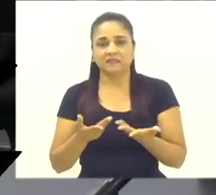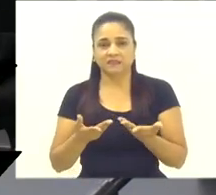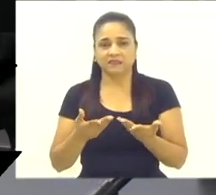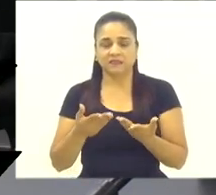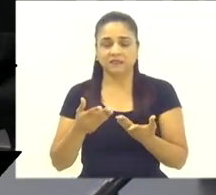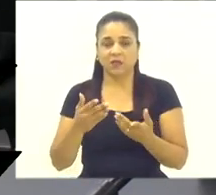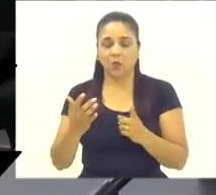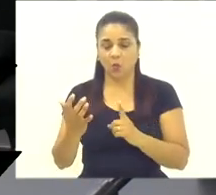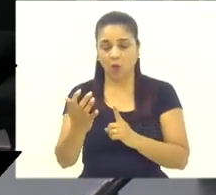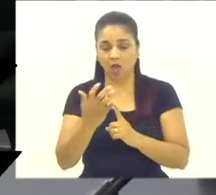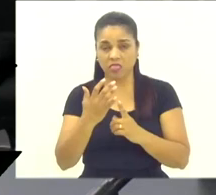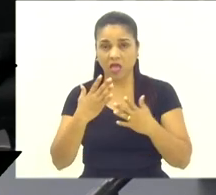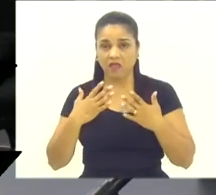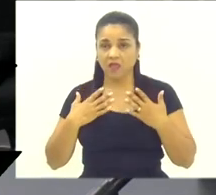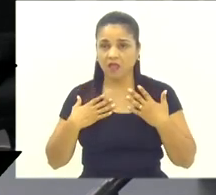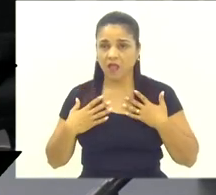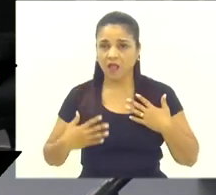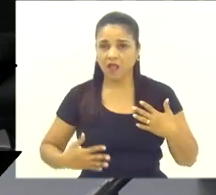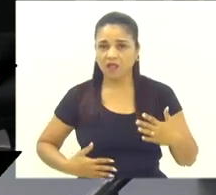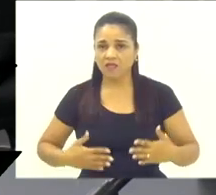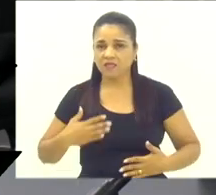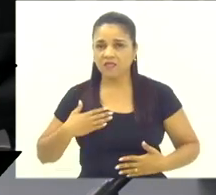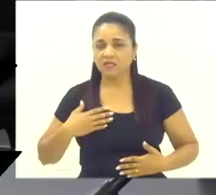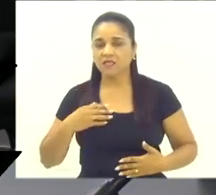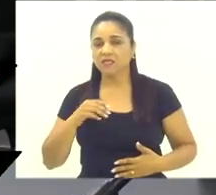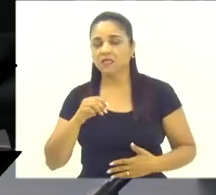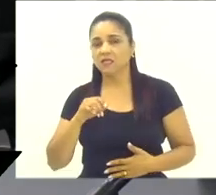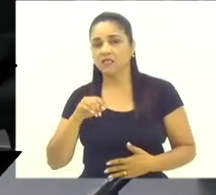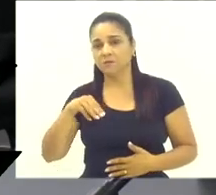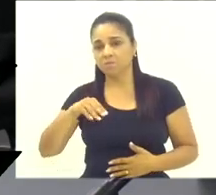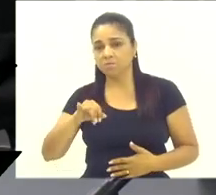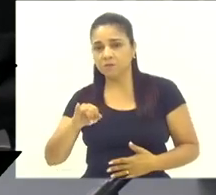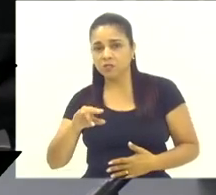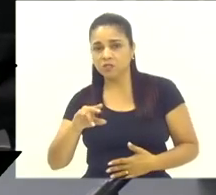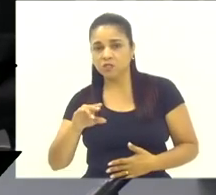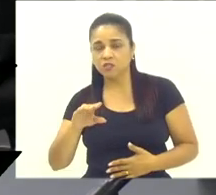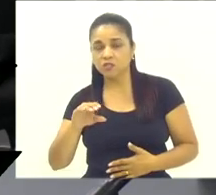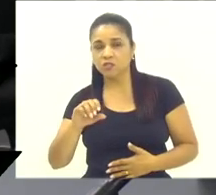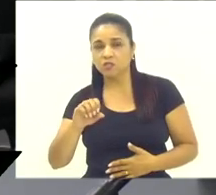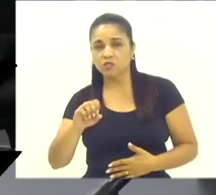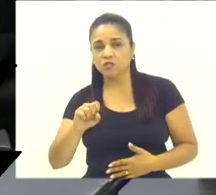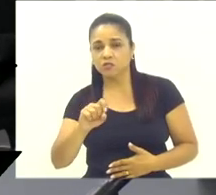ataque do corpo da mulher ele é um ataque misógino ele é um ataque